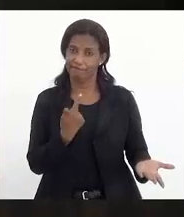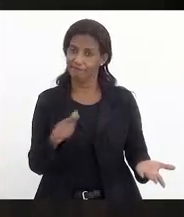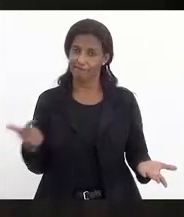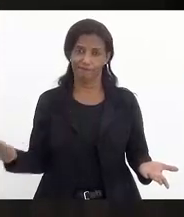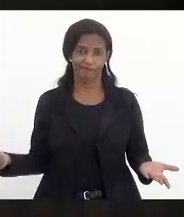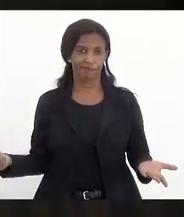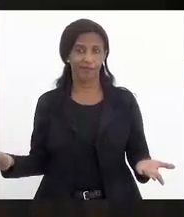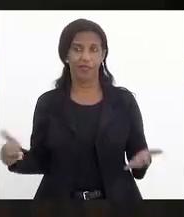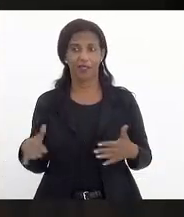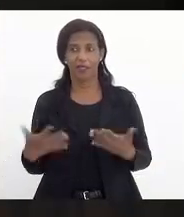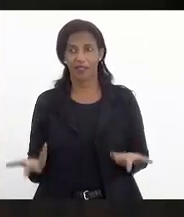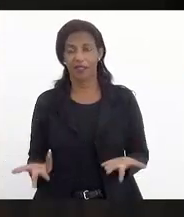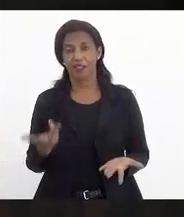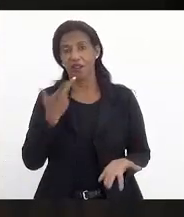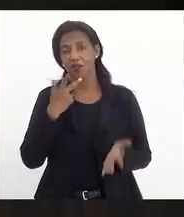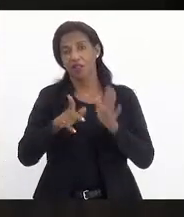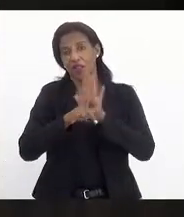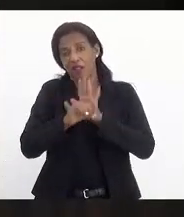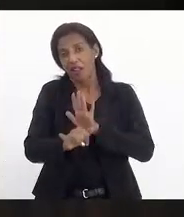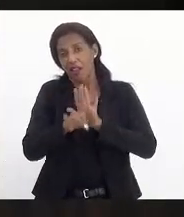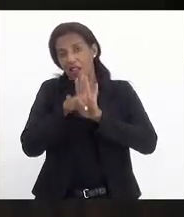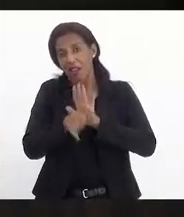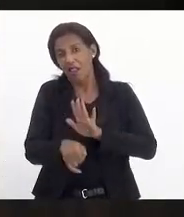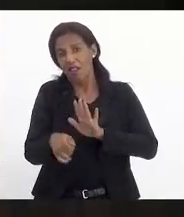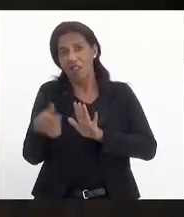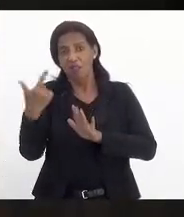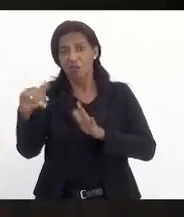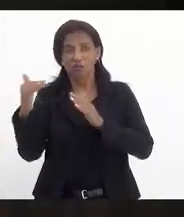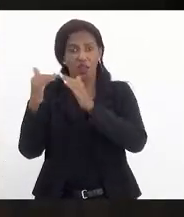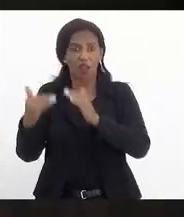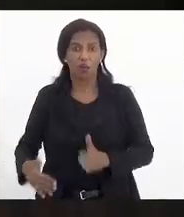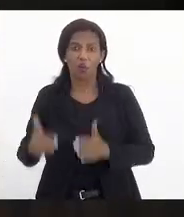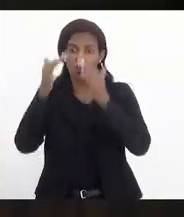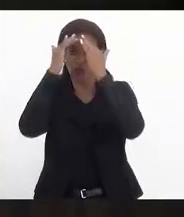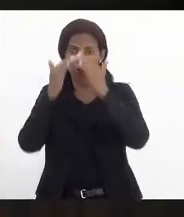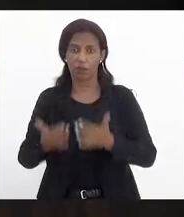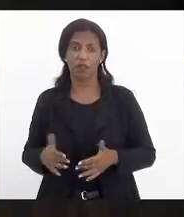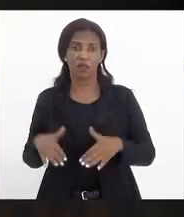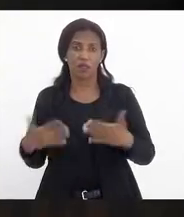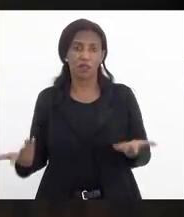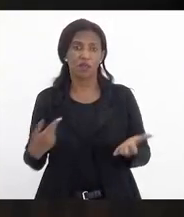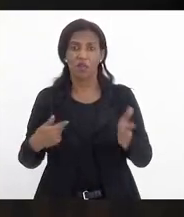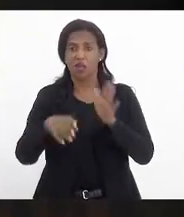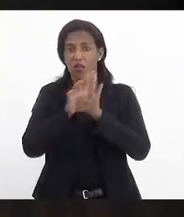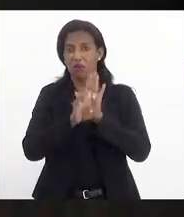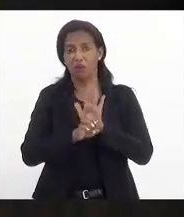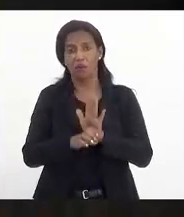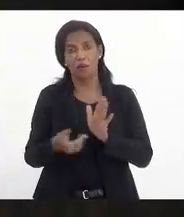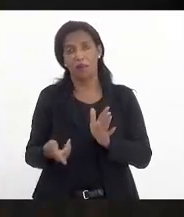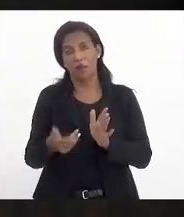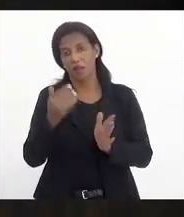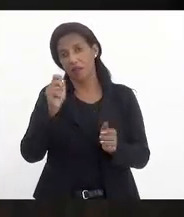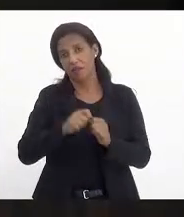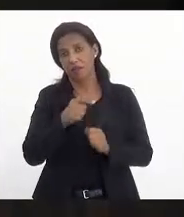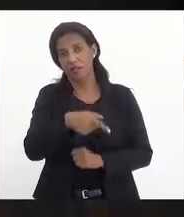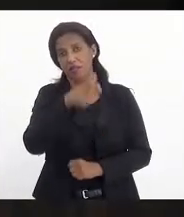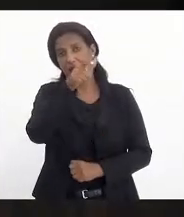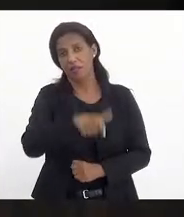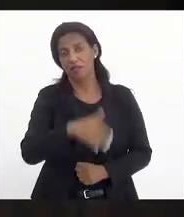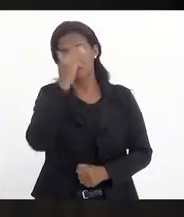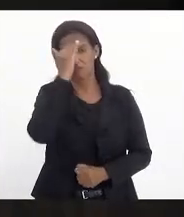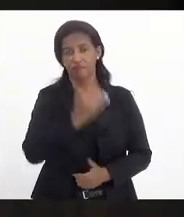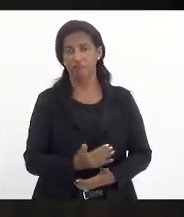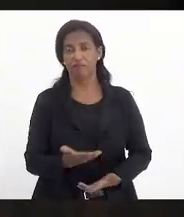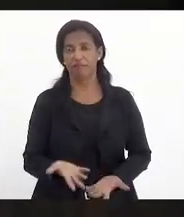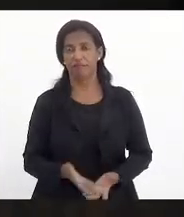Então aí é o seguinte, está na lei, é lei, não tem acordo, não cumpriu, e aí não vai ser uma emenda que vai fazê-lo cumprir. Então,